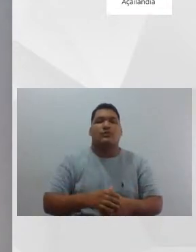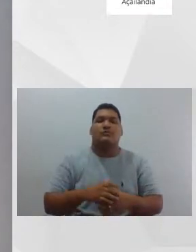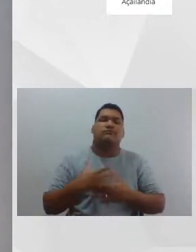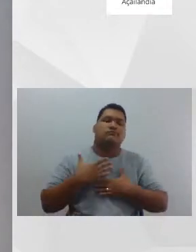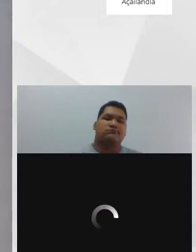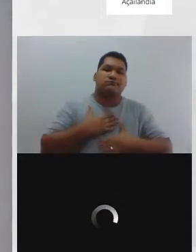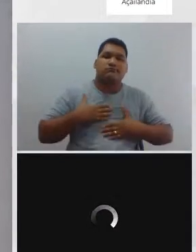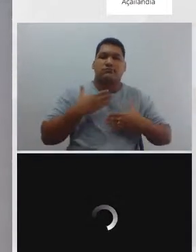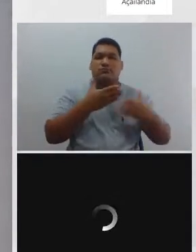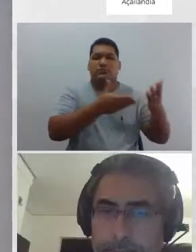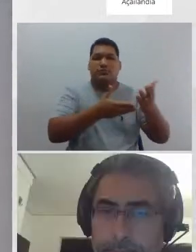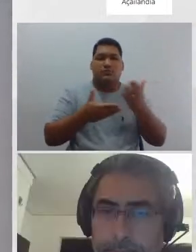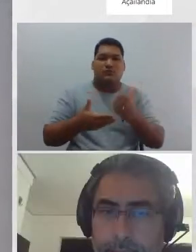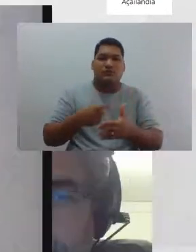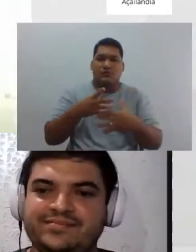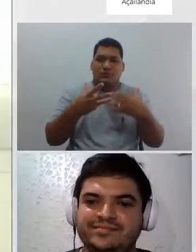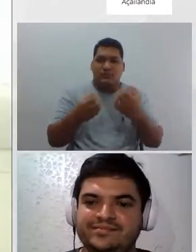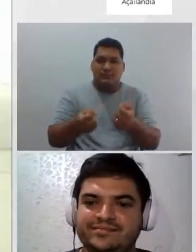evento.